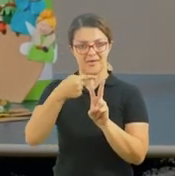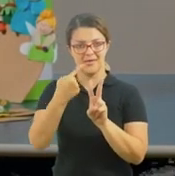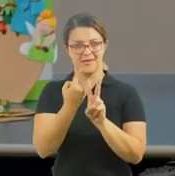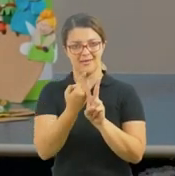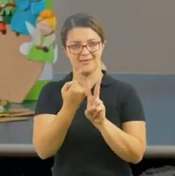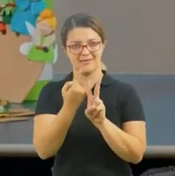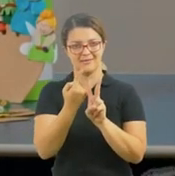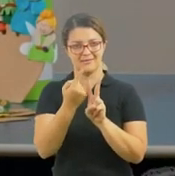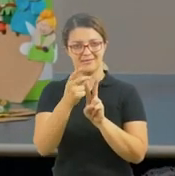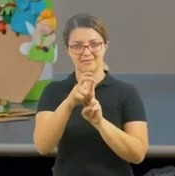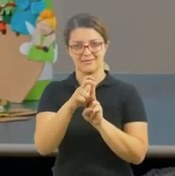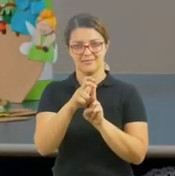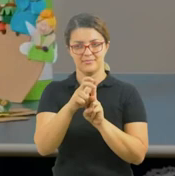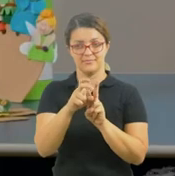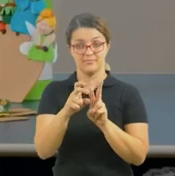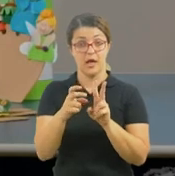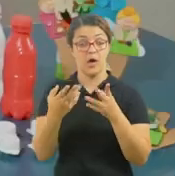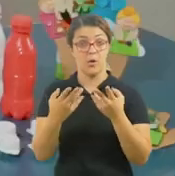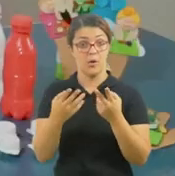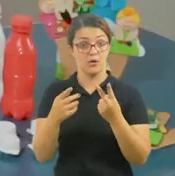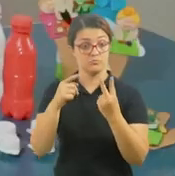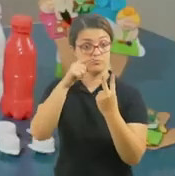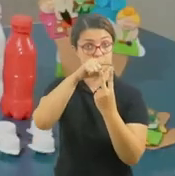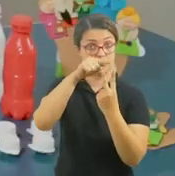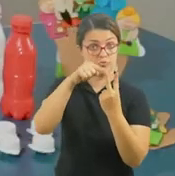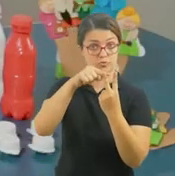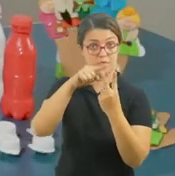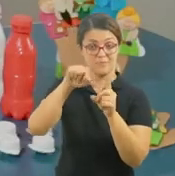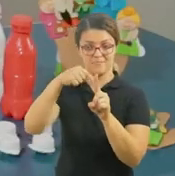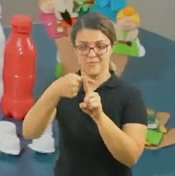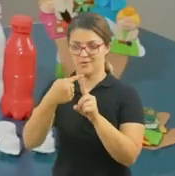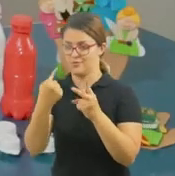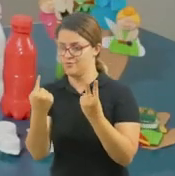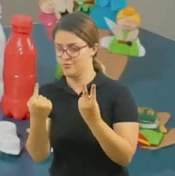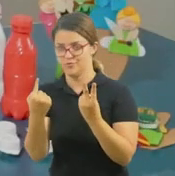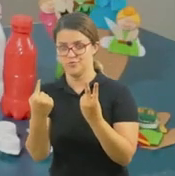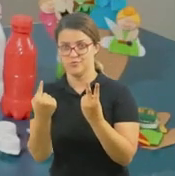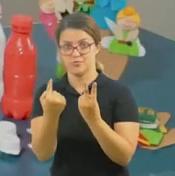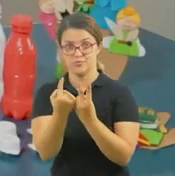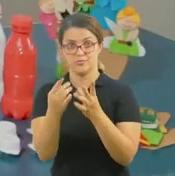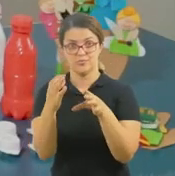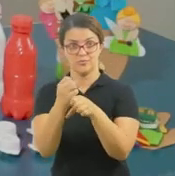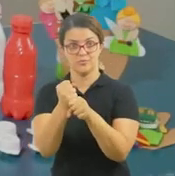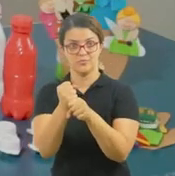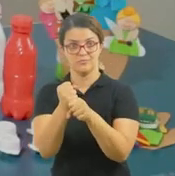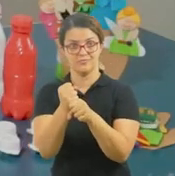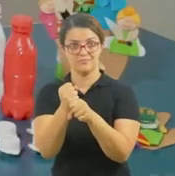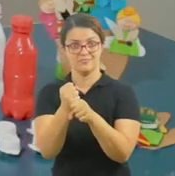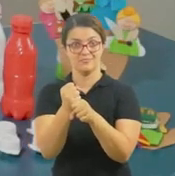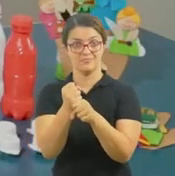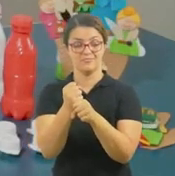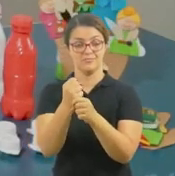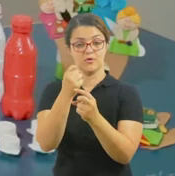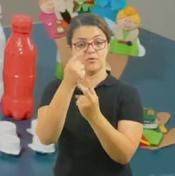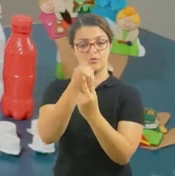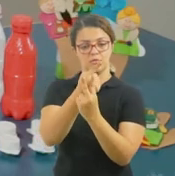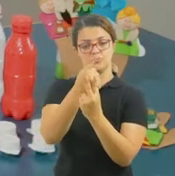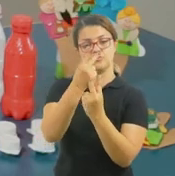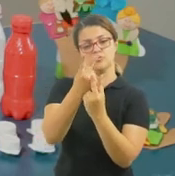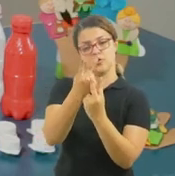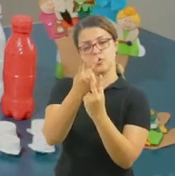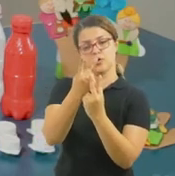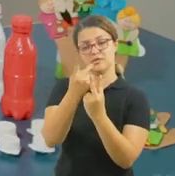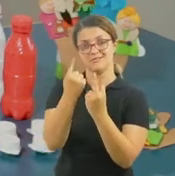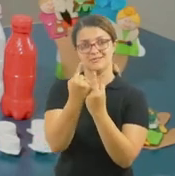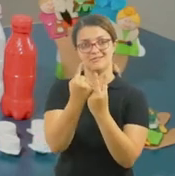somar 2 mais 1. Então, 2 mais 1, 3. Veja, 1,